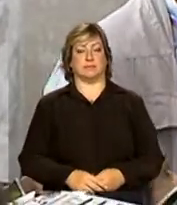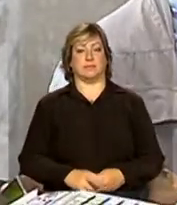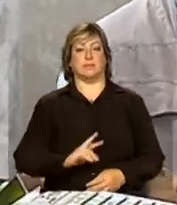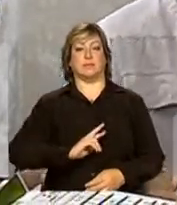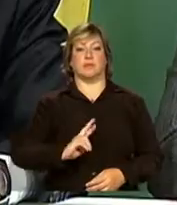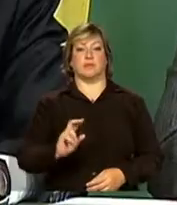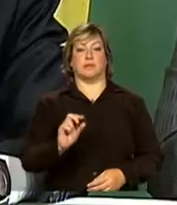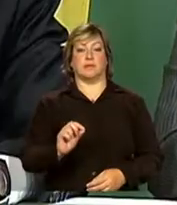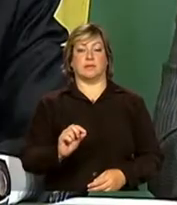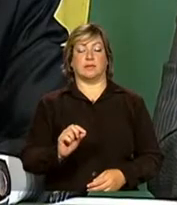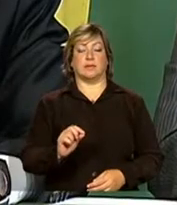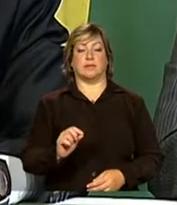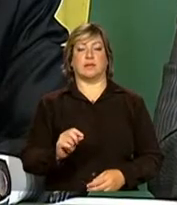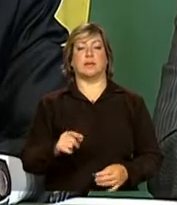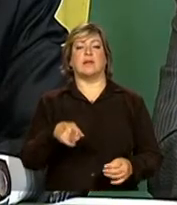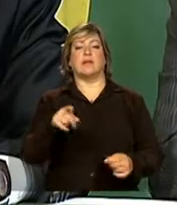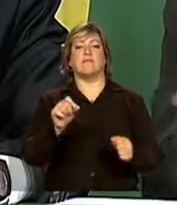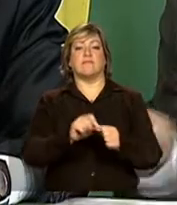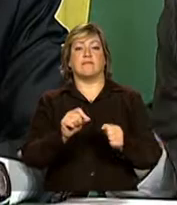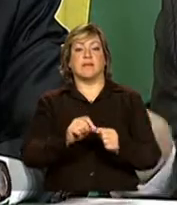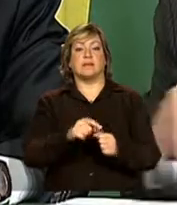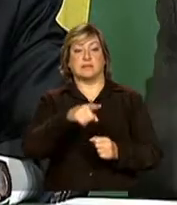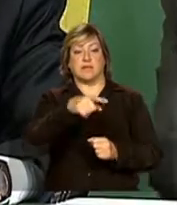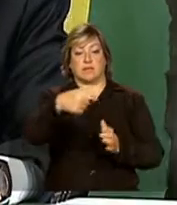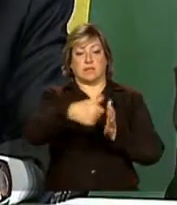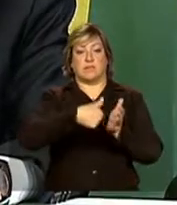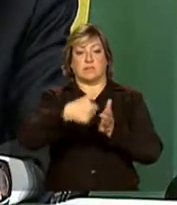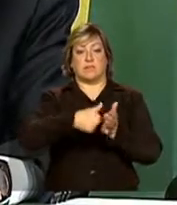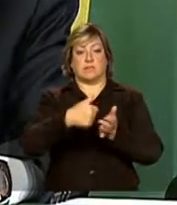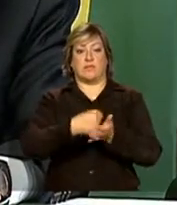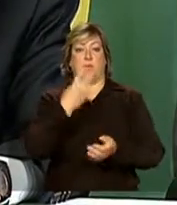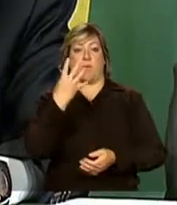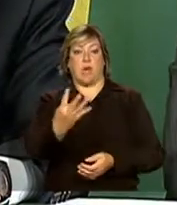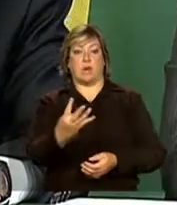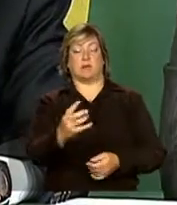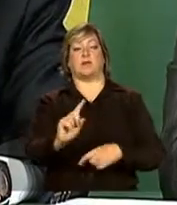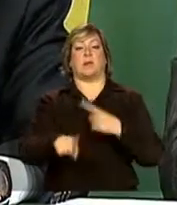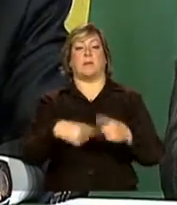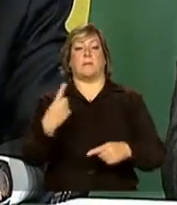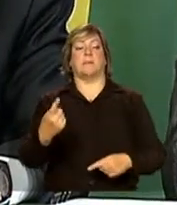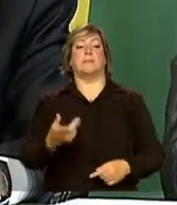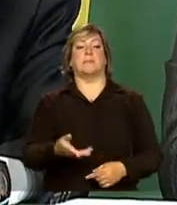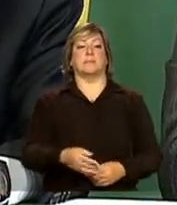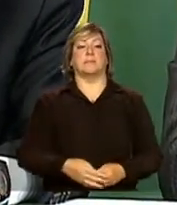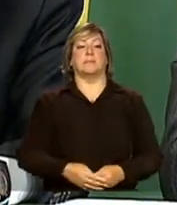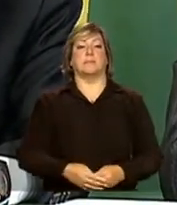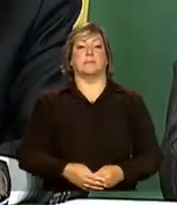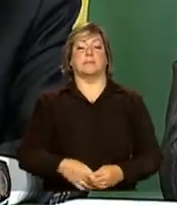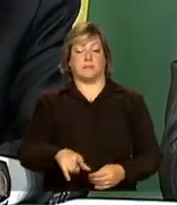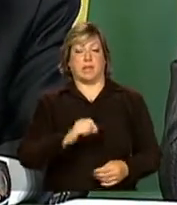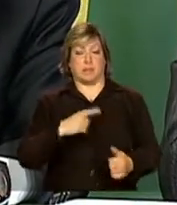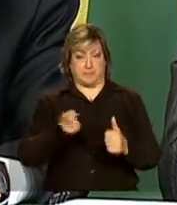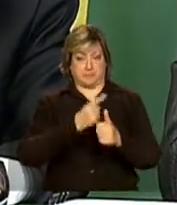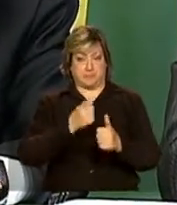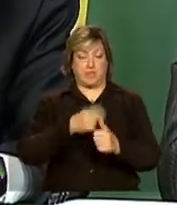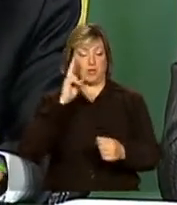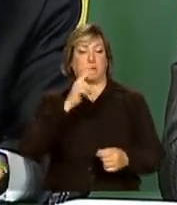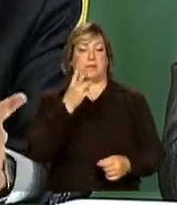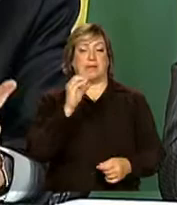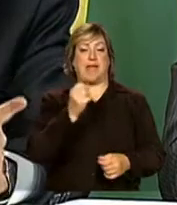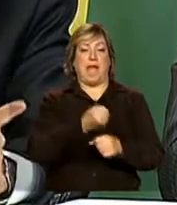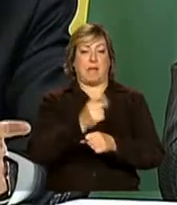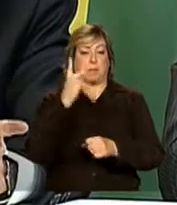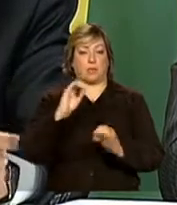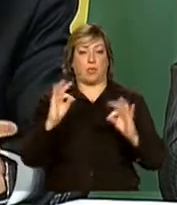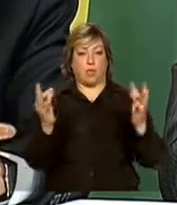ministro, uma sugestão de encaminhamento. Faça as quatro perguntas, que nós temos mais duas pessoas para perguntar depois. A primeira com relação a esse prazo, 30 anos para todo mundo. Sim, como deixa